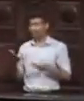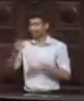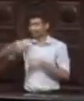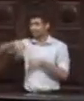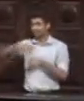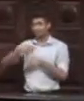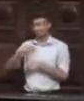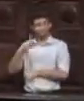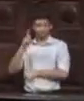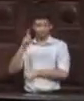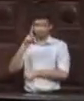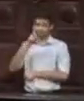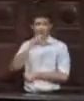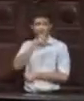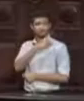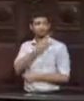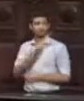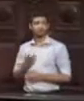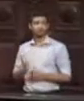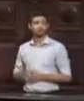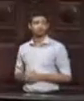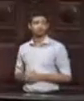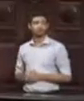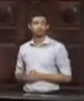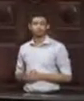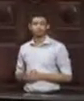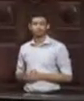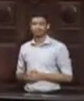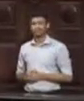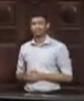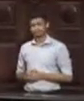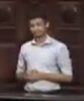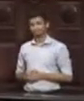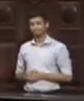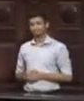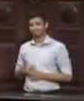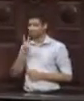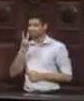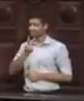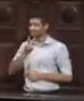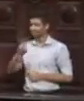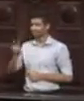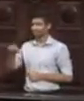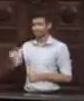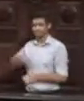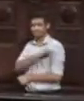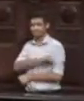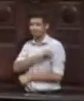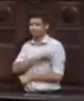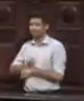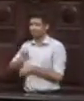que tem o rebatimento de forma mais perversa no estado do Rio de Janeiro,